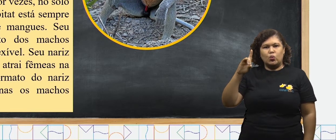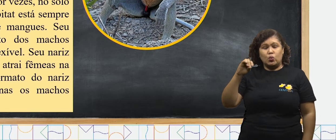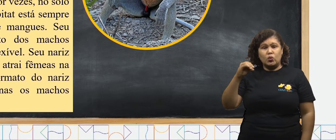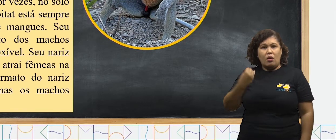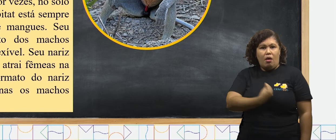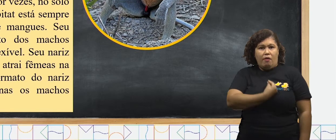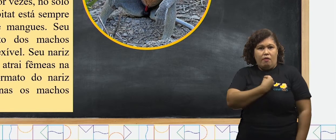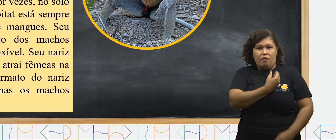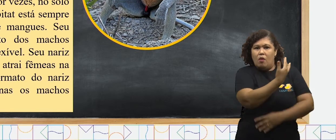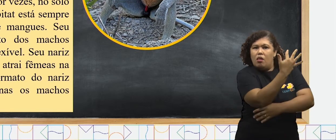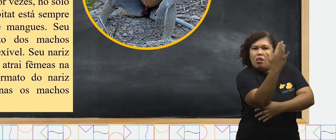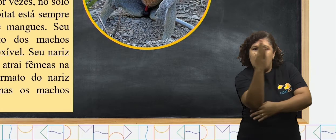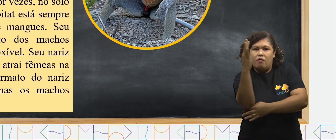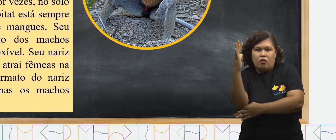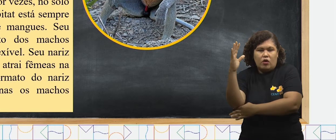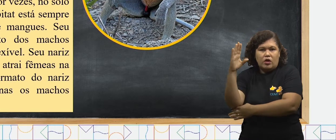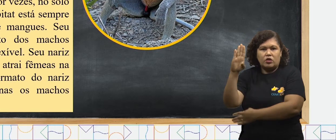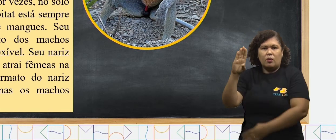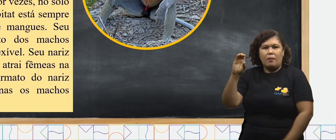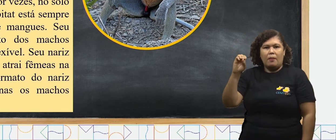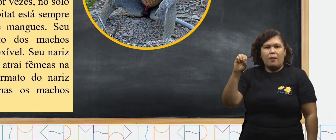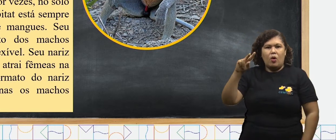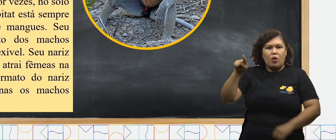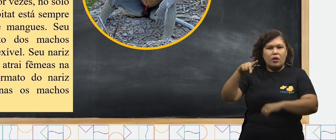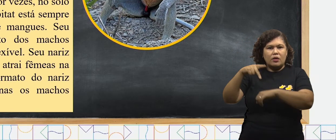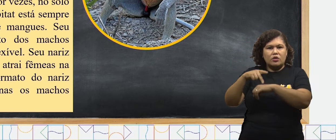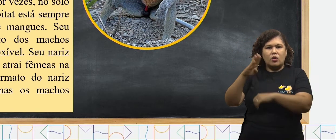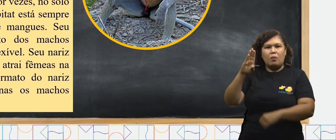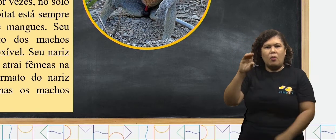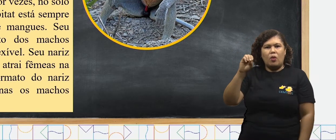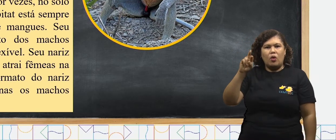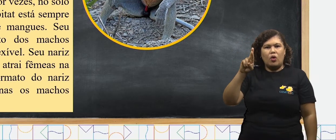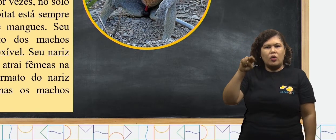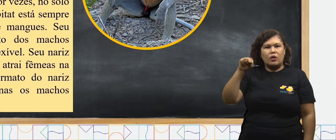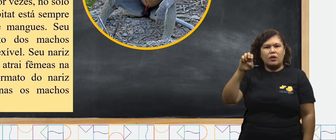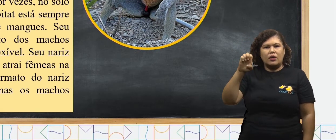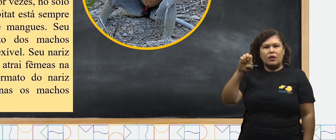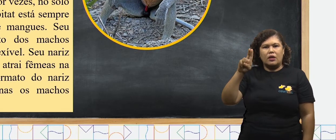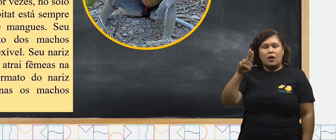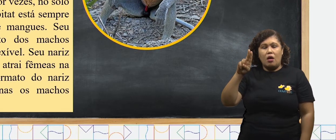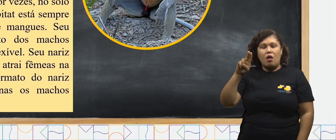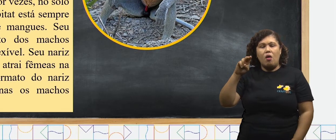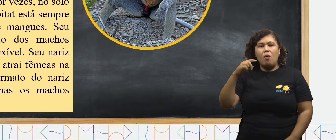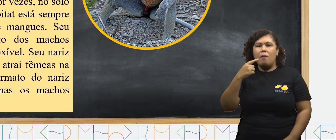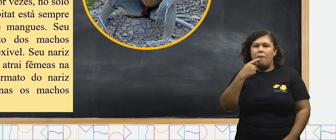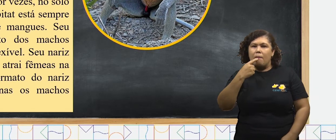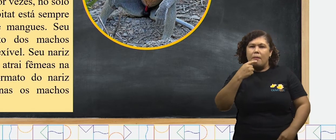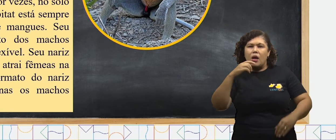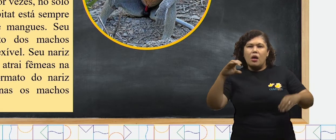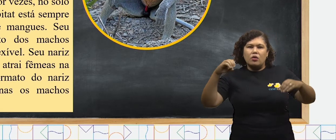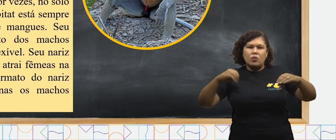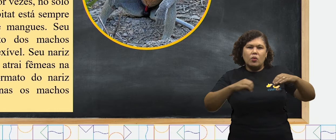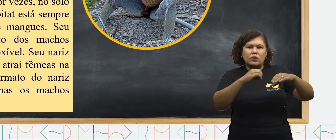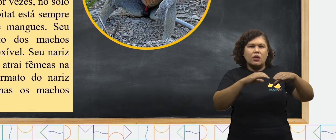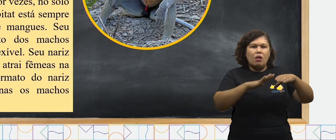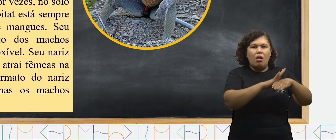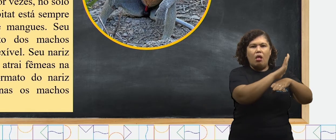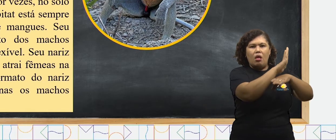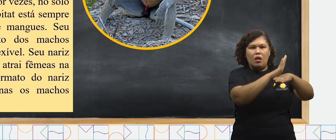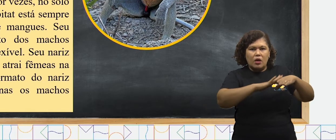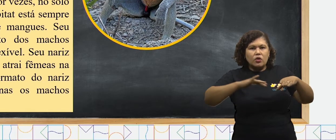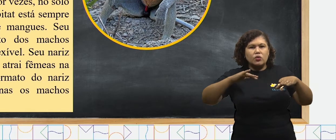florestas tropicais de Bornéu, o qual se encontra localizado no Oceano